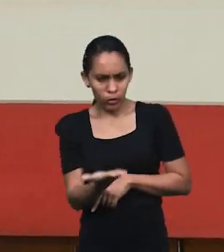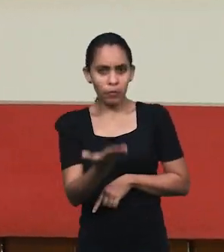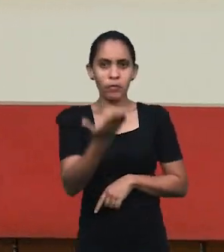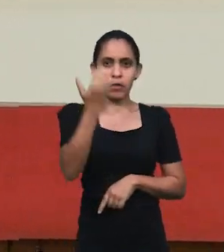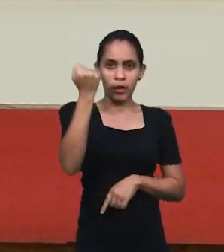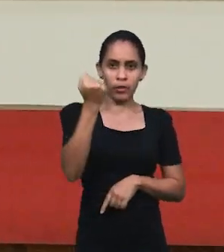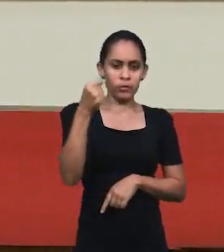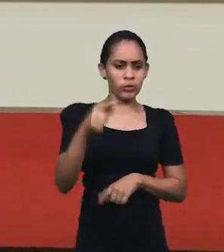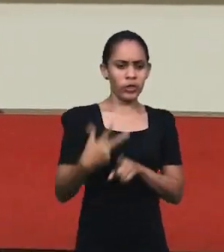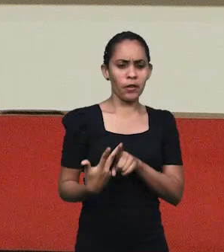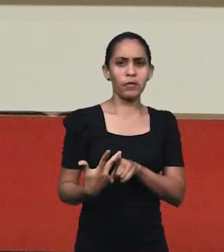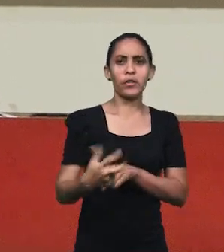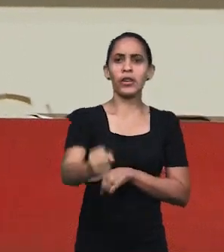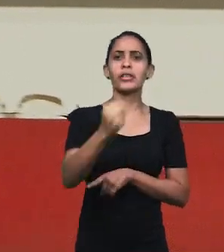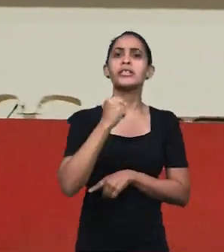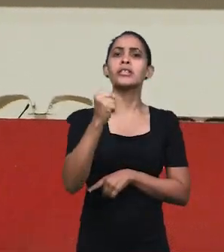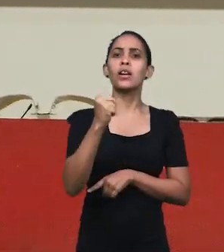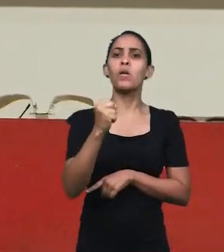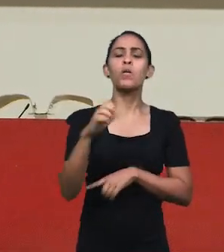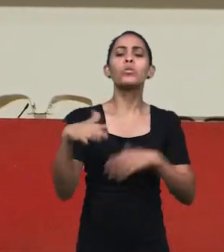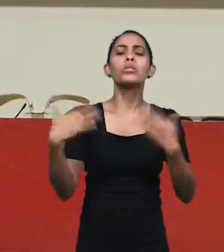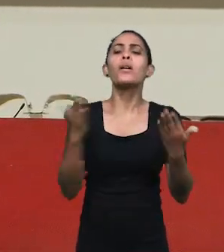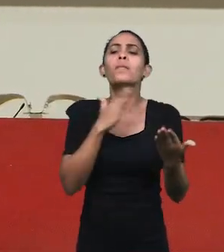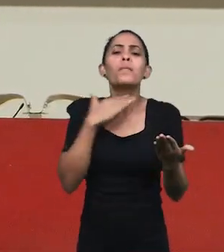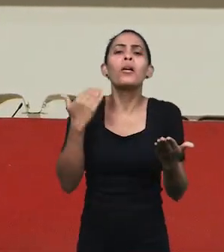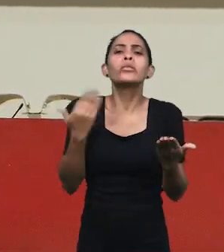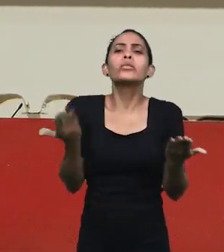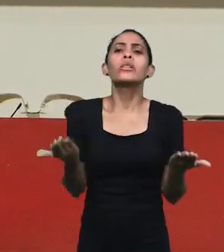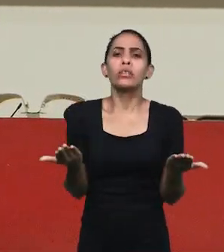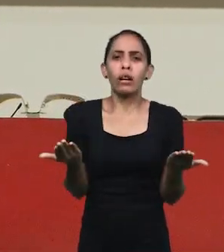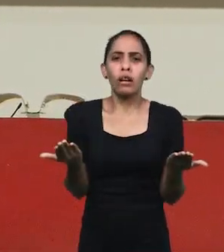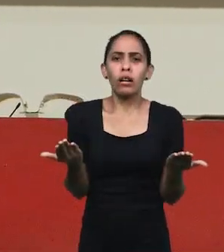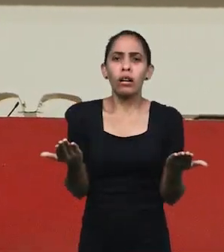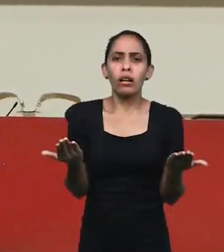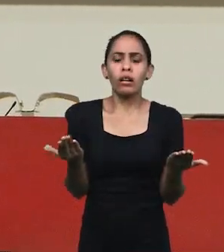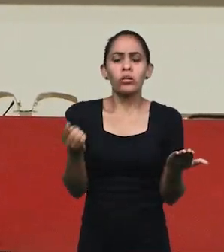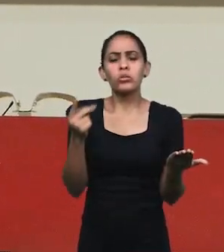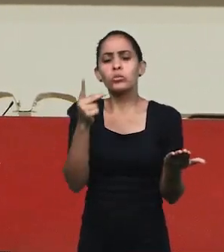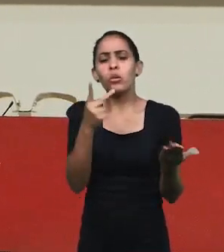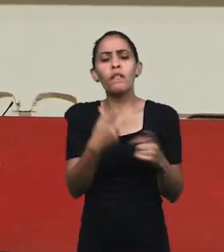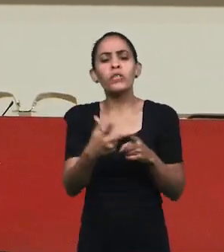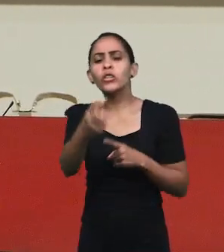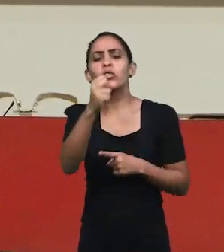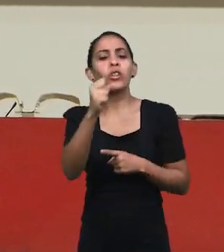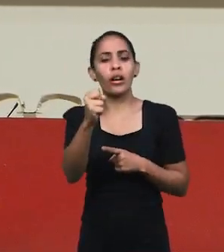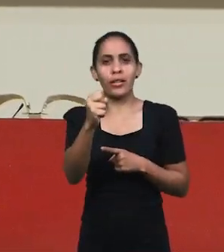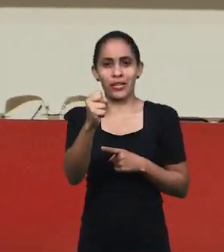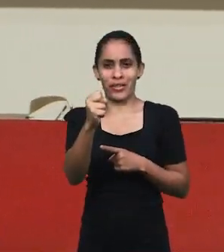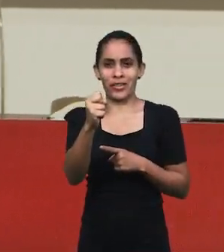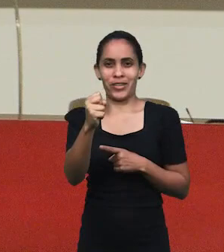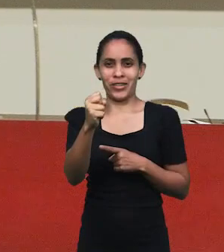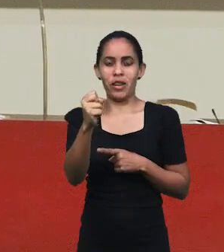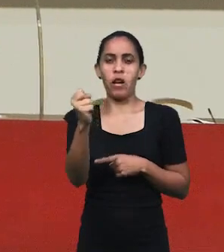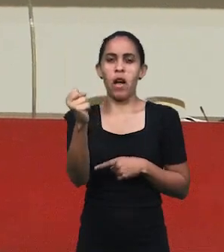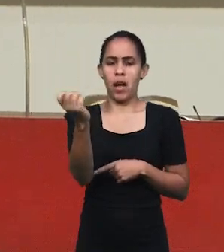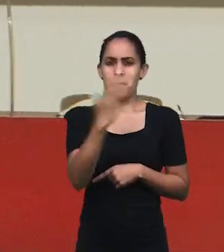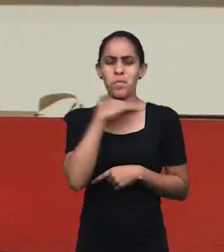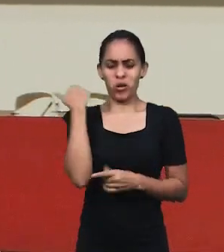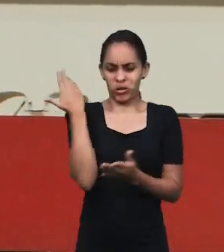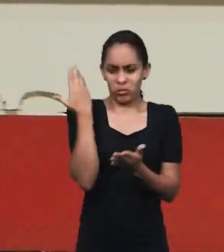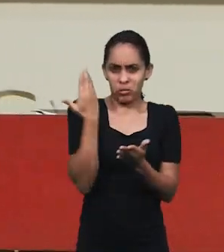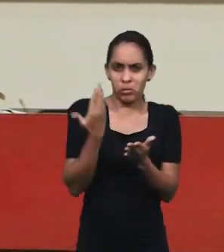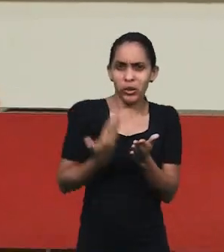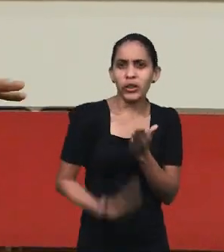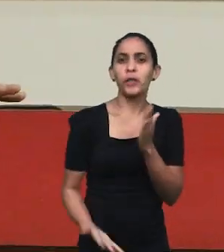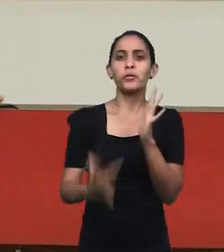Vem, derrota a morte. Onde está a morte, o teu aguilhão? Onde está a morte, a tua vitória? Tragada